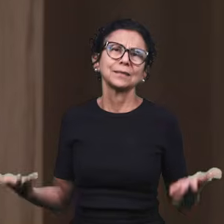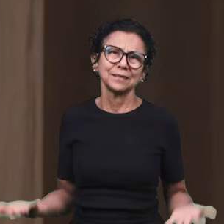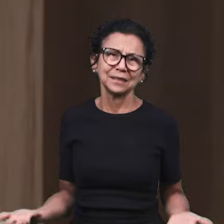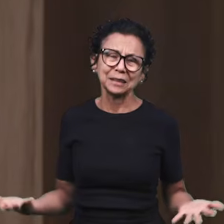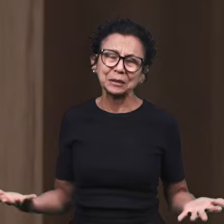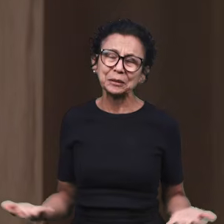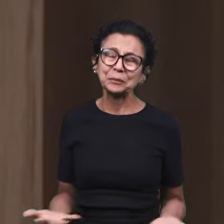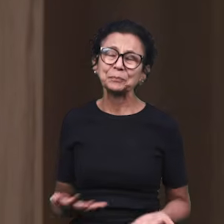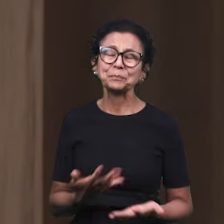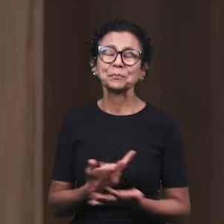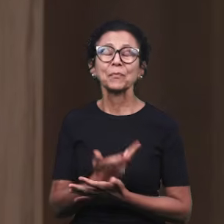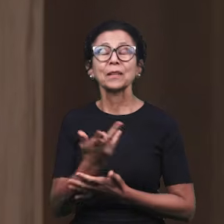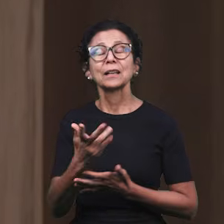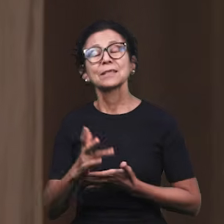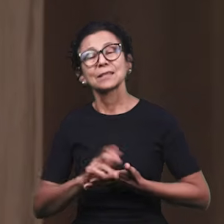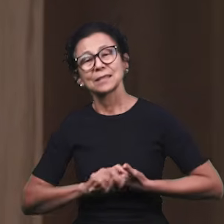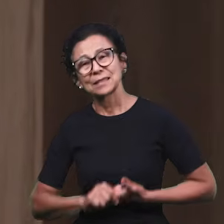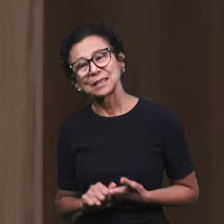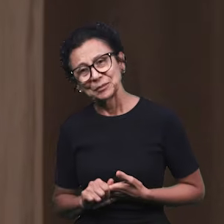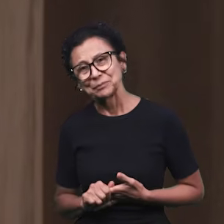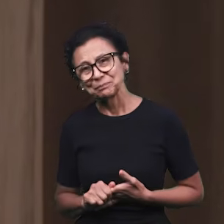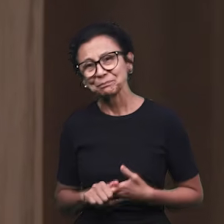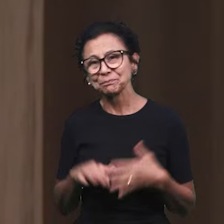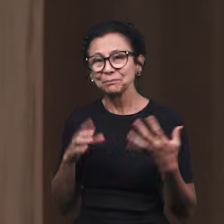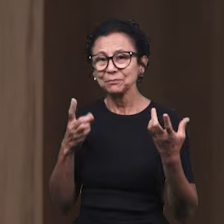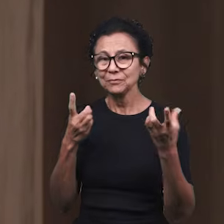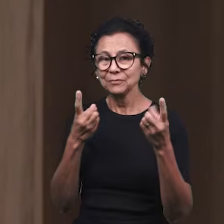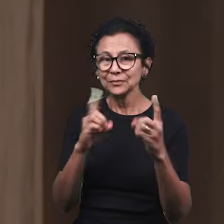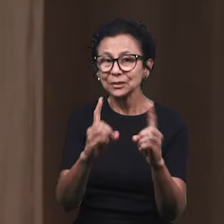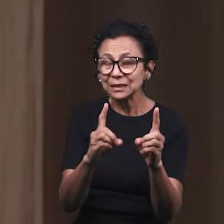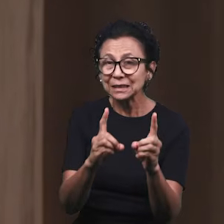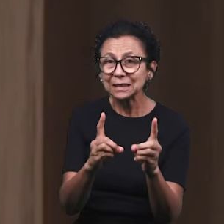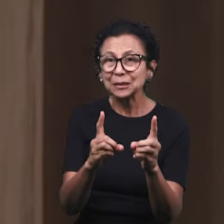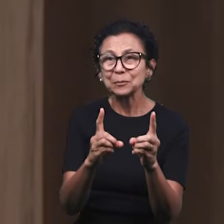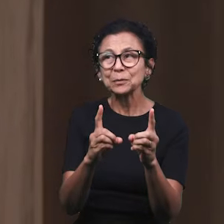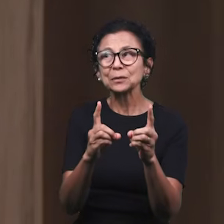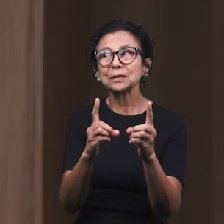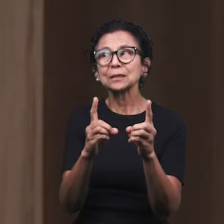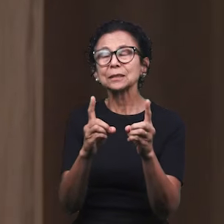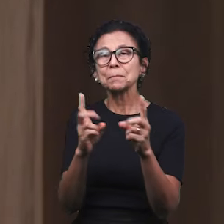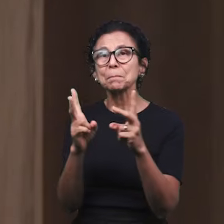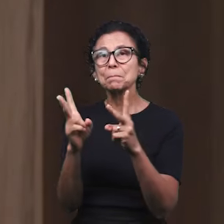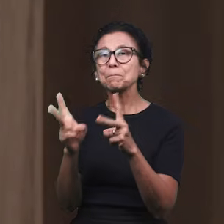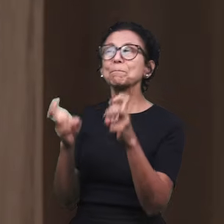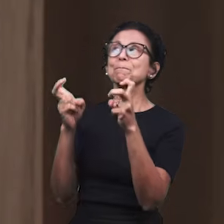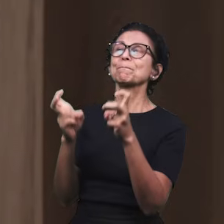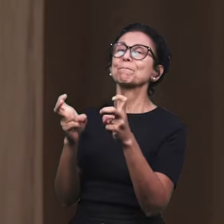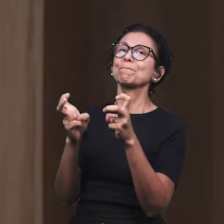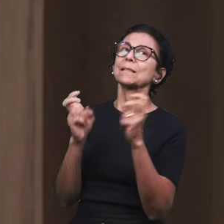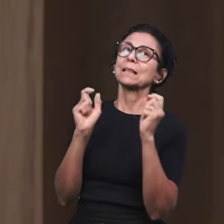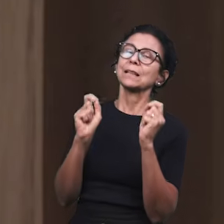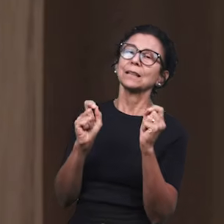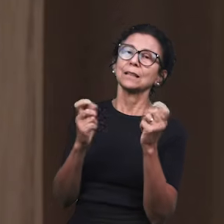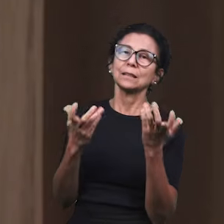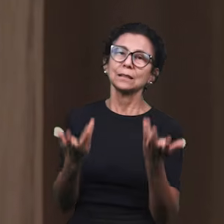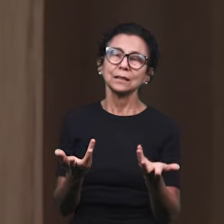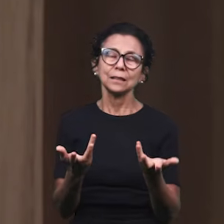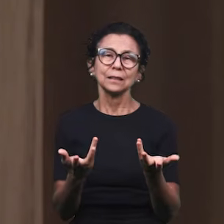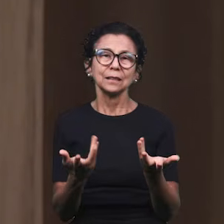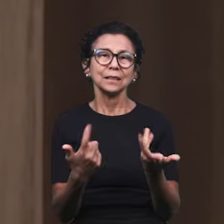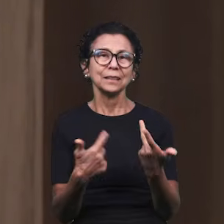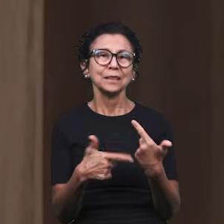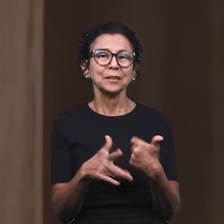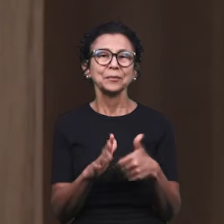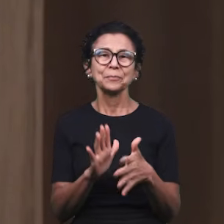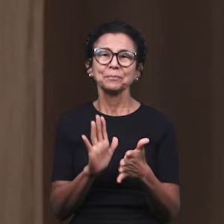momento, eles se deram conta de que um grande